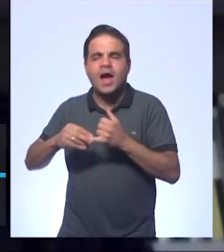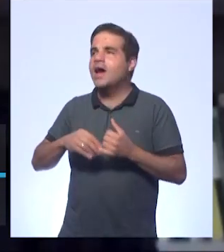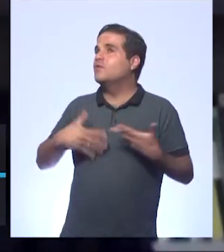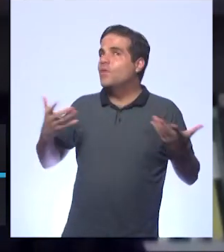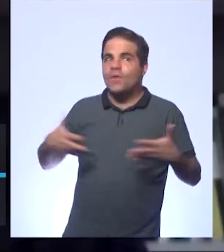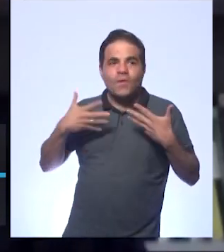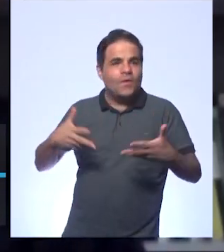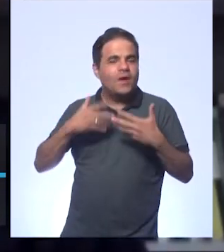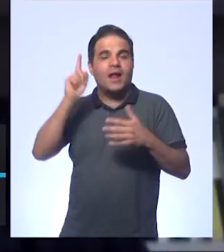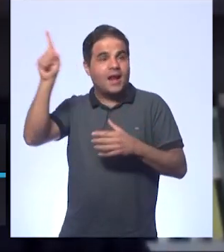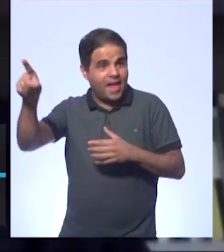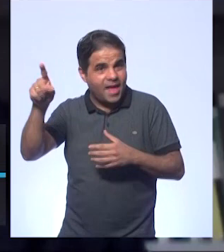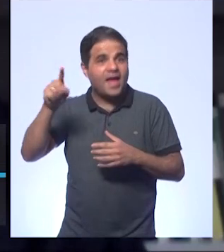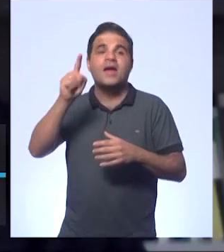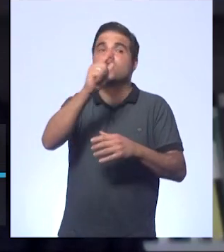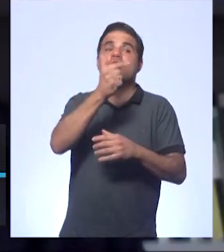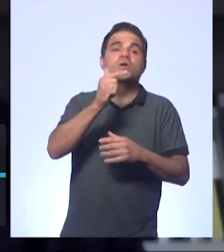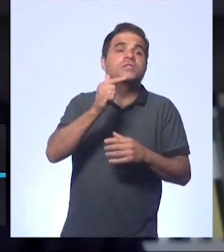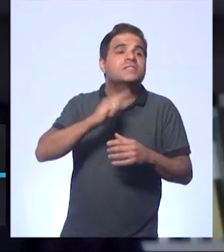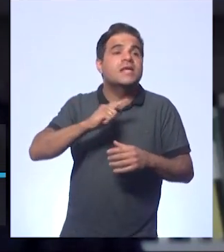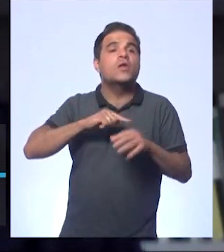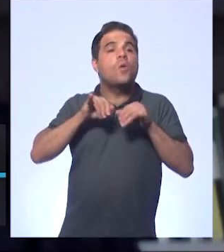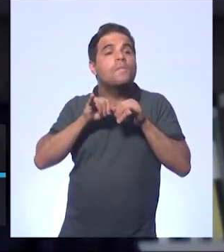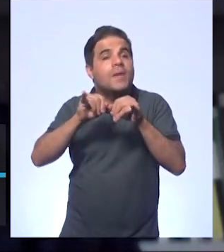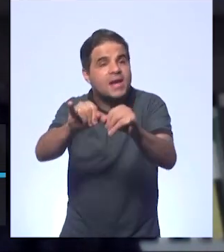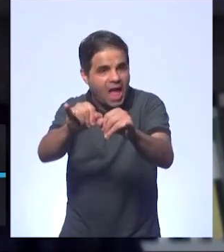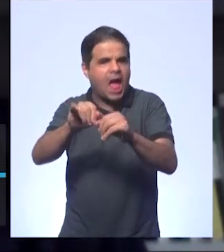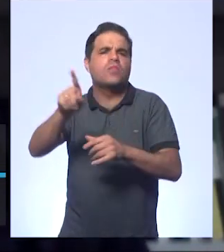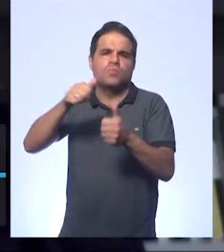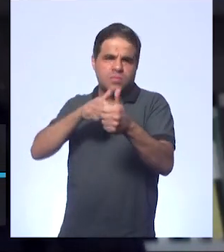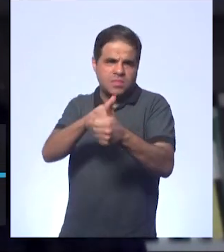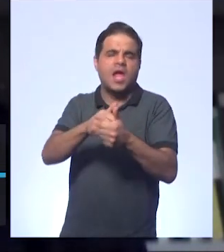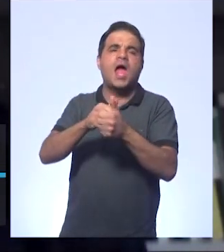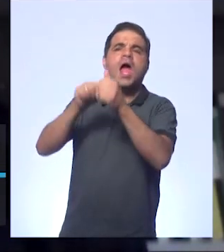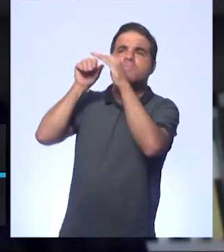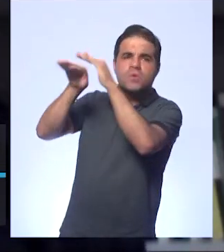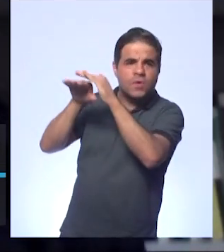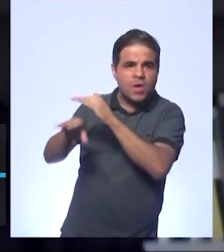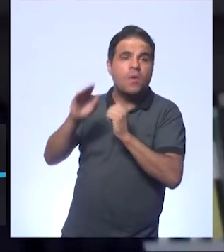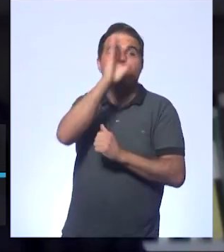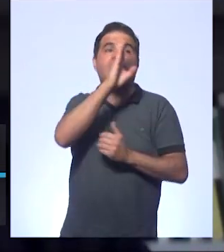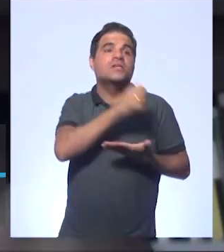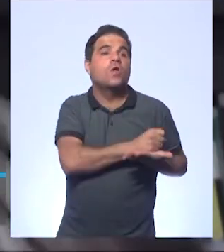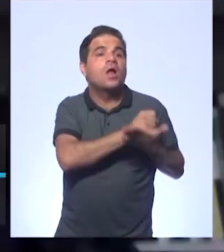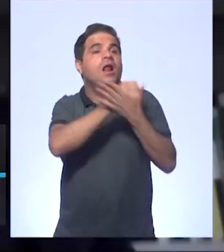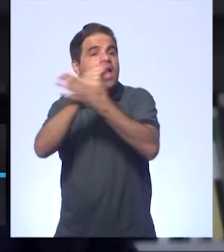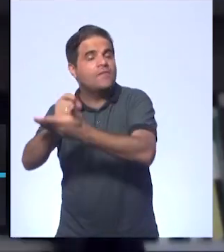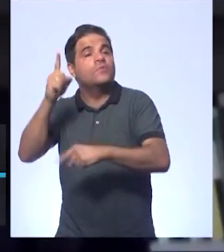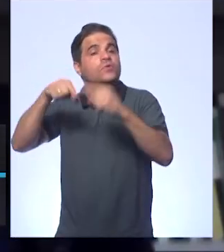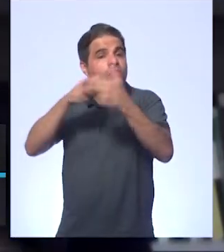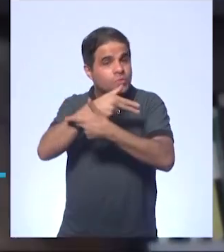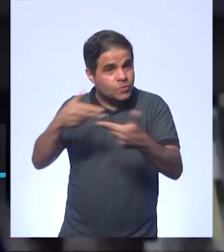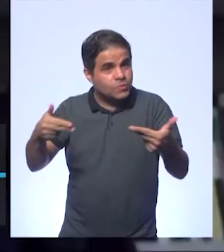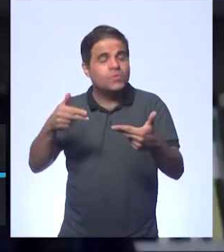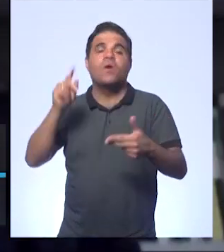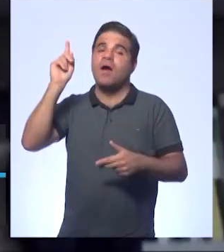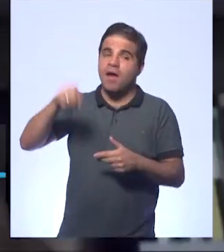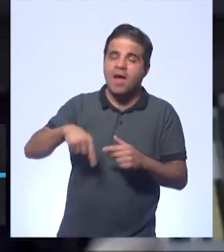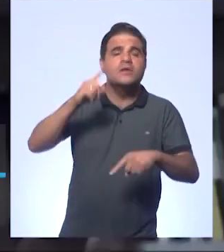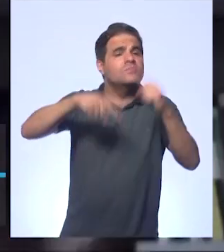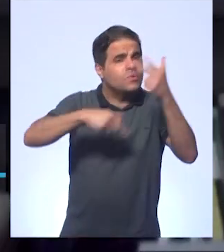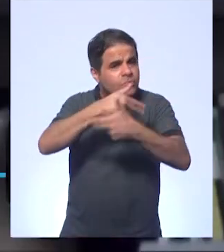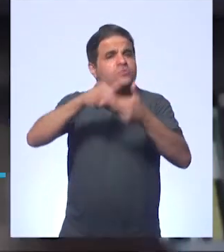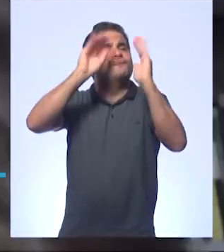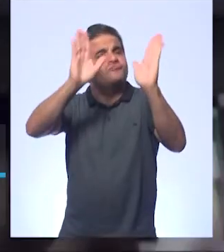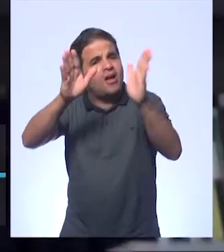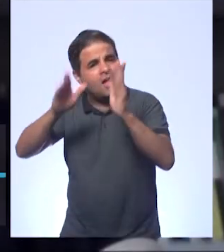agora já é fácil, porque lá nós temos um mercado, um supermercado que é abastecido pelo Brasil. Então, hoje, esses produtos